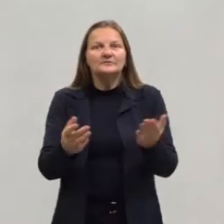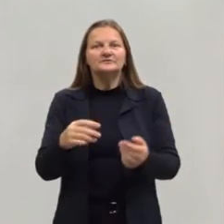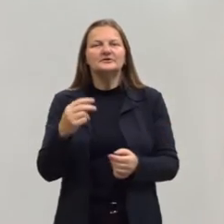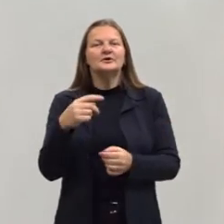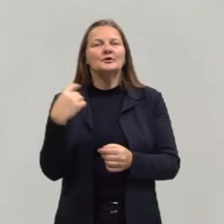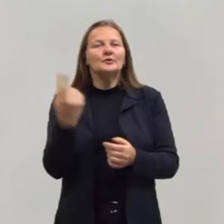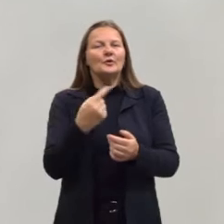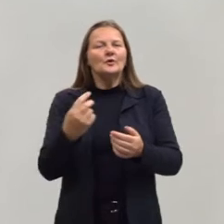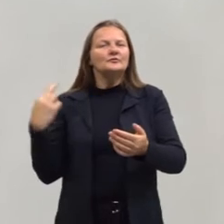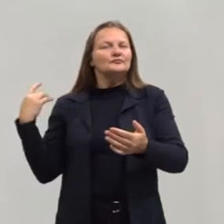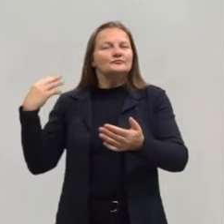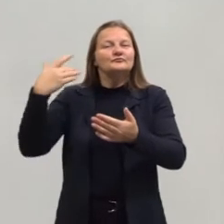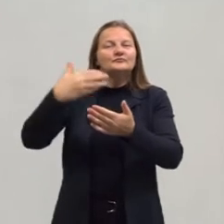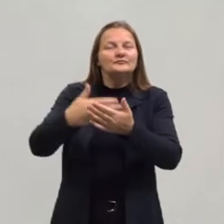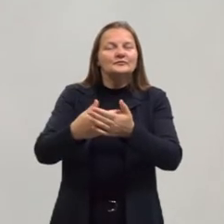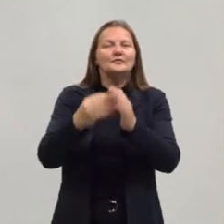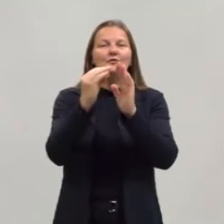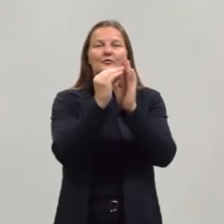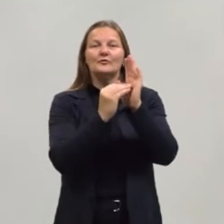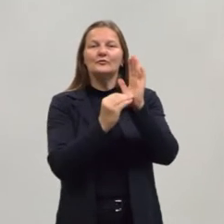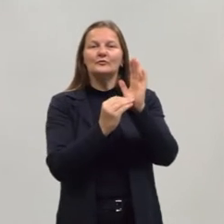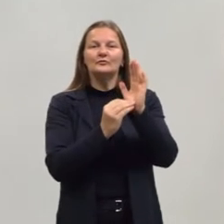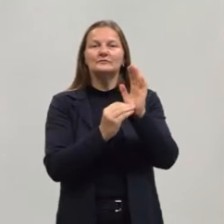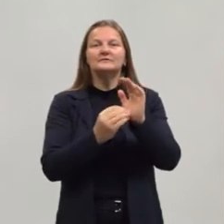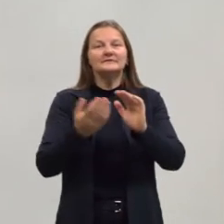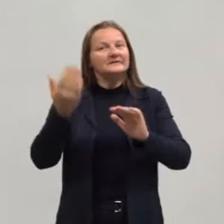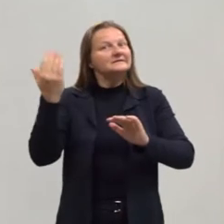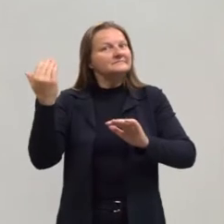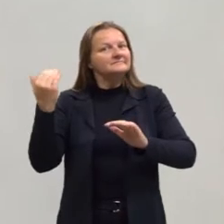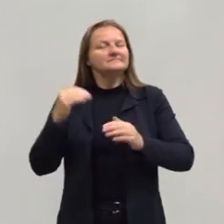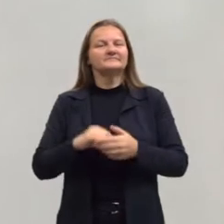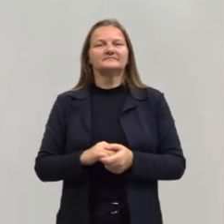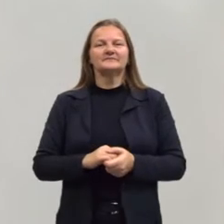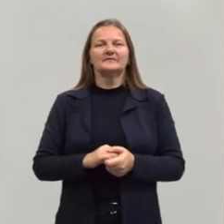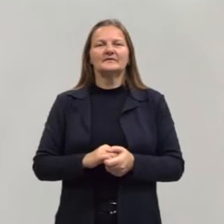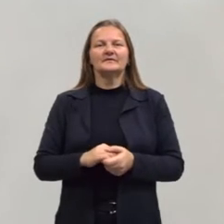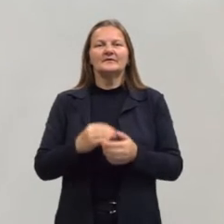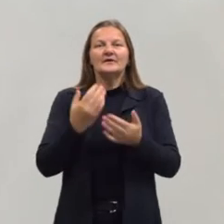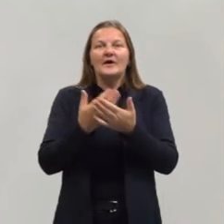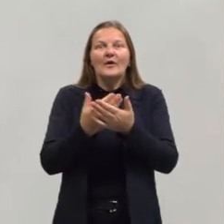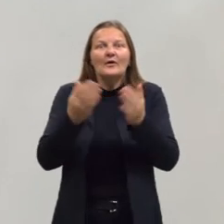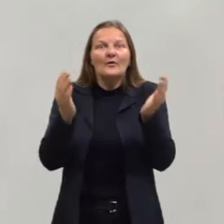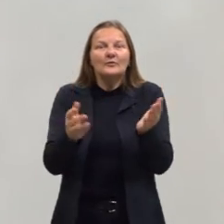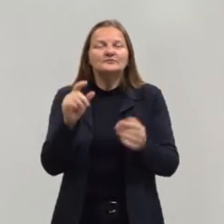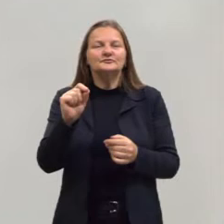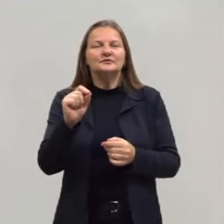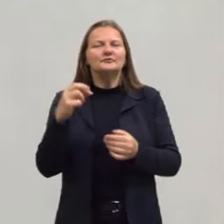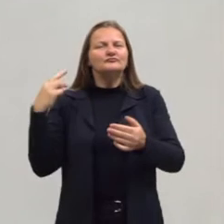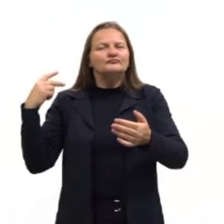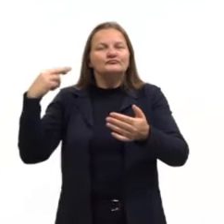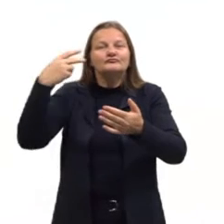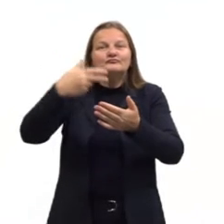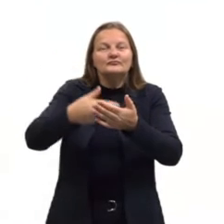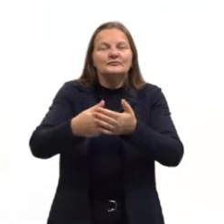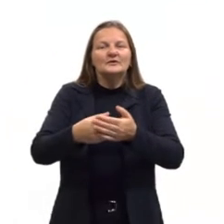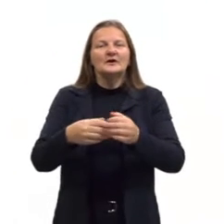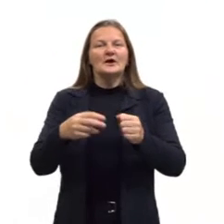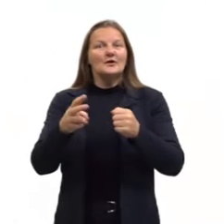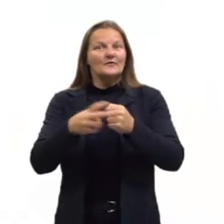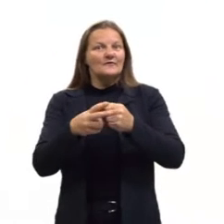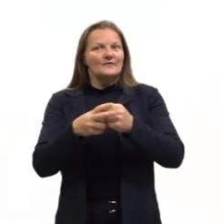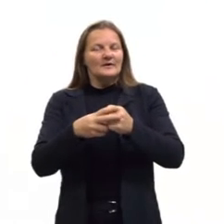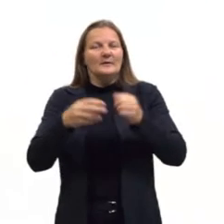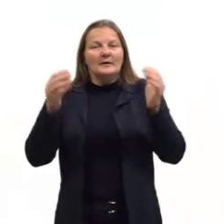então retomar o mesmo conteúdo da aula passada na aula de hoje nós vamos rever os tempos verbais